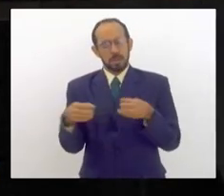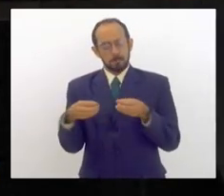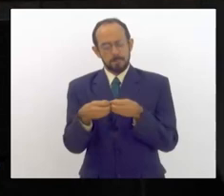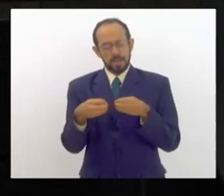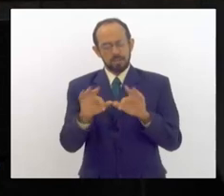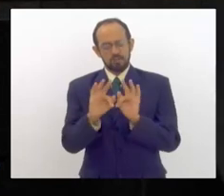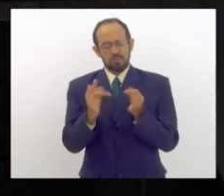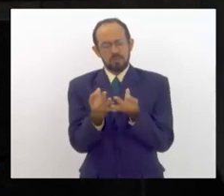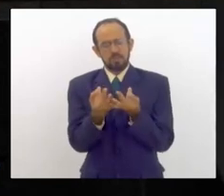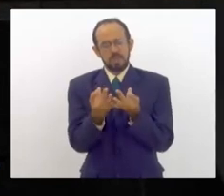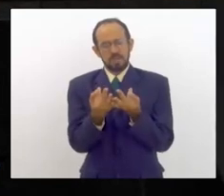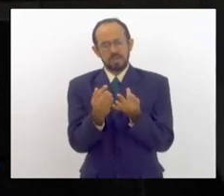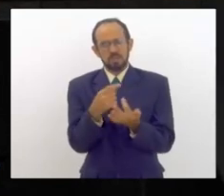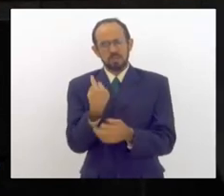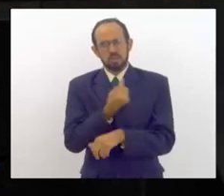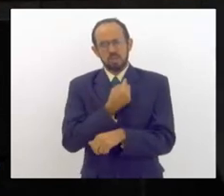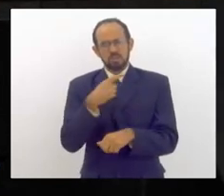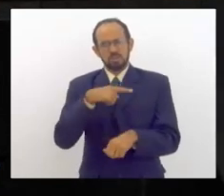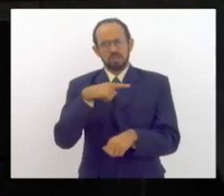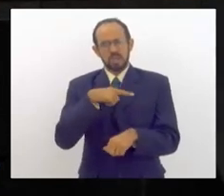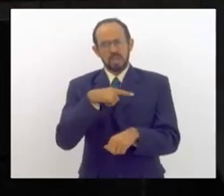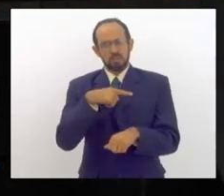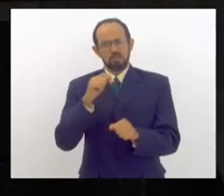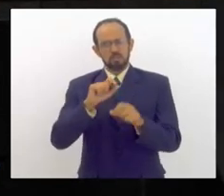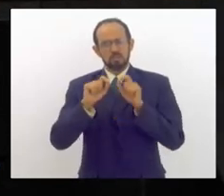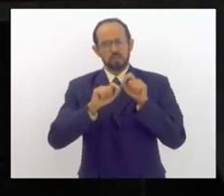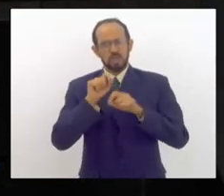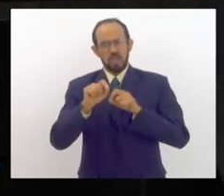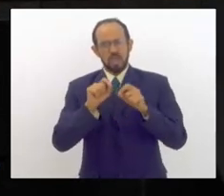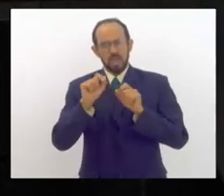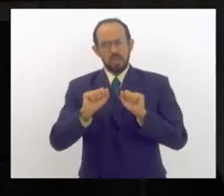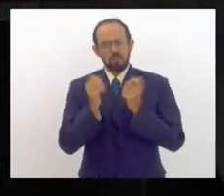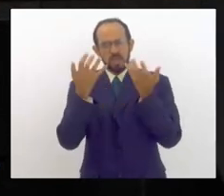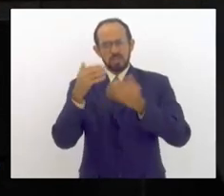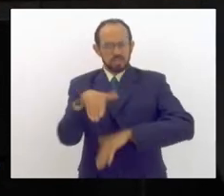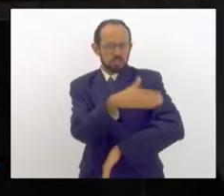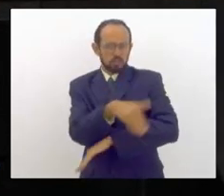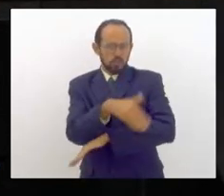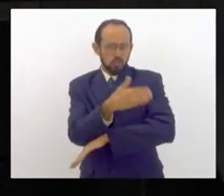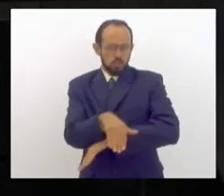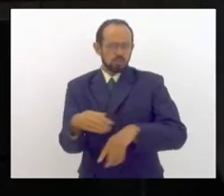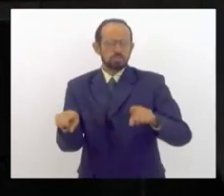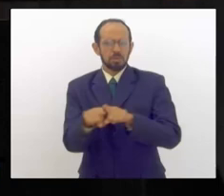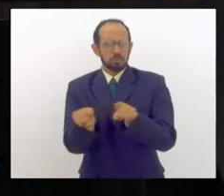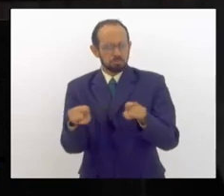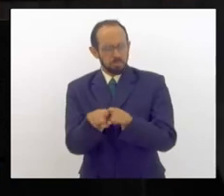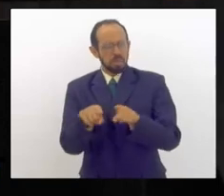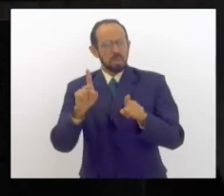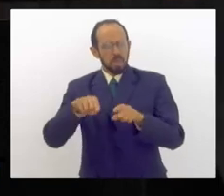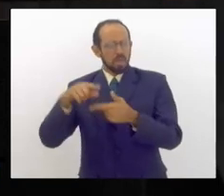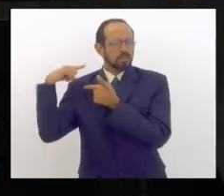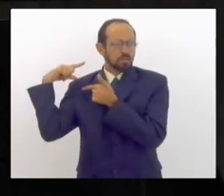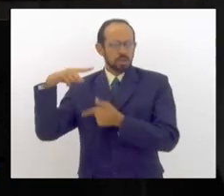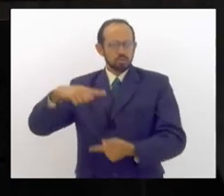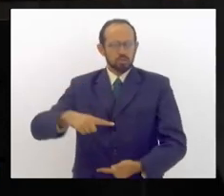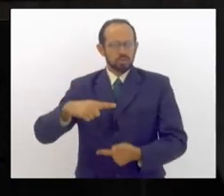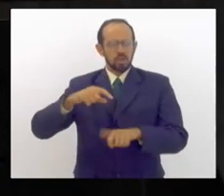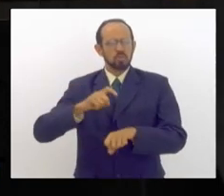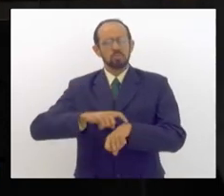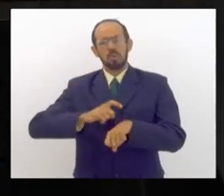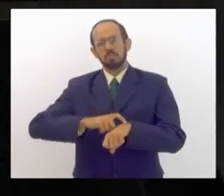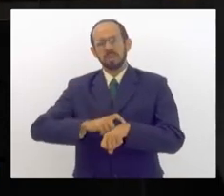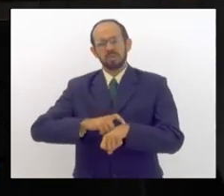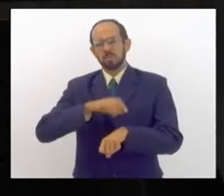família. A gente tem os blocos de rua, que são tradicionais também, num momento de muita